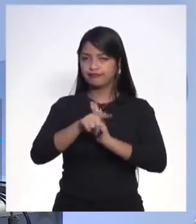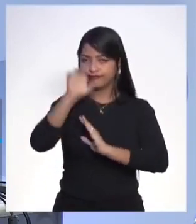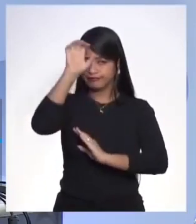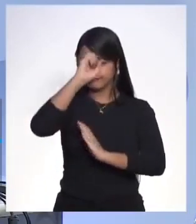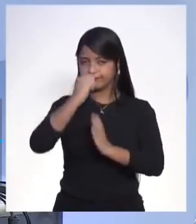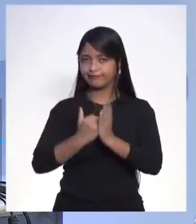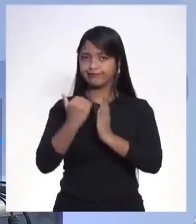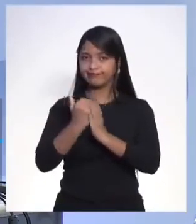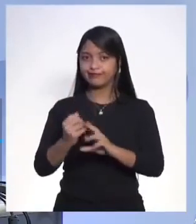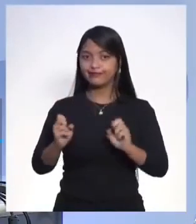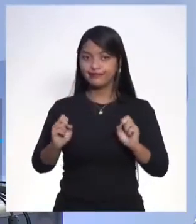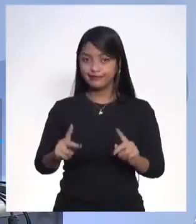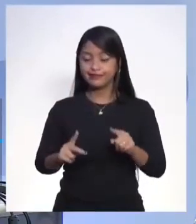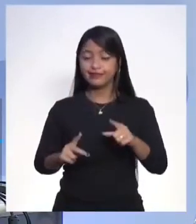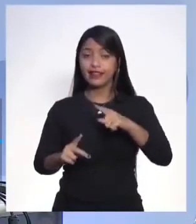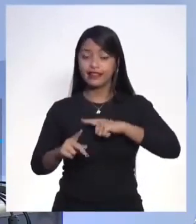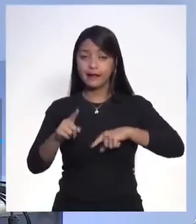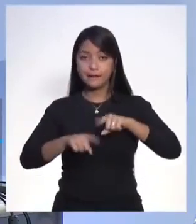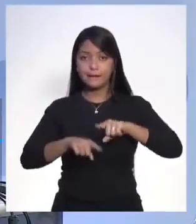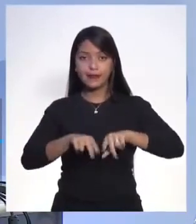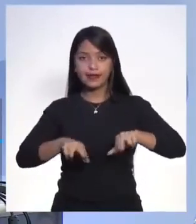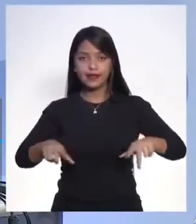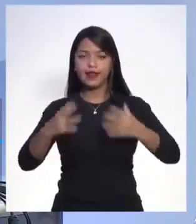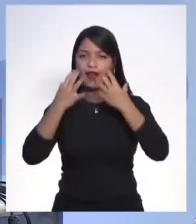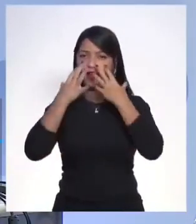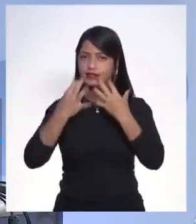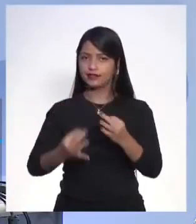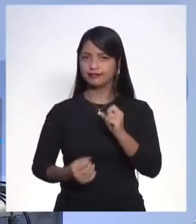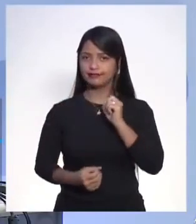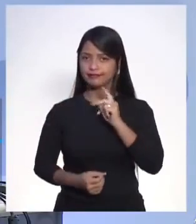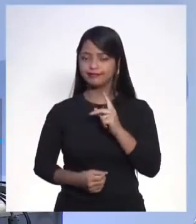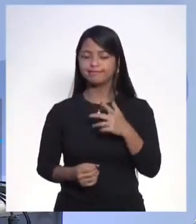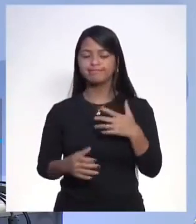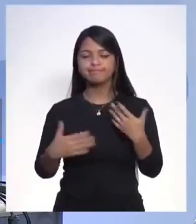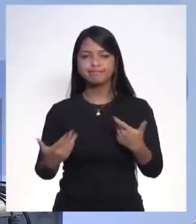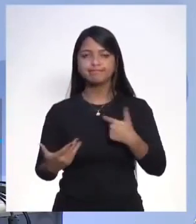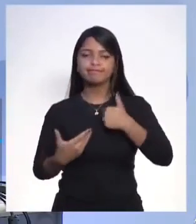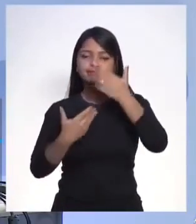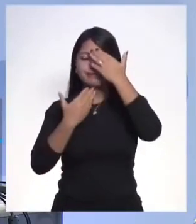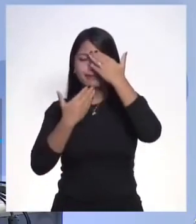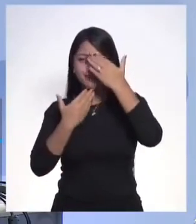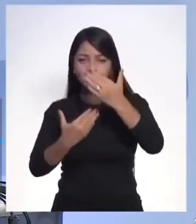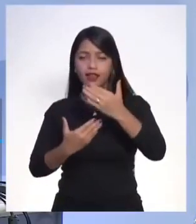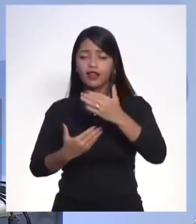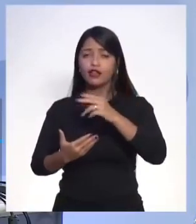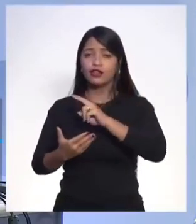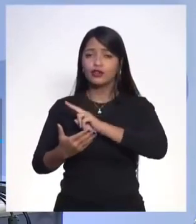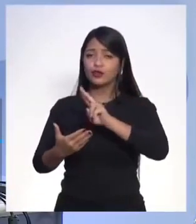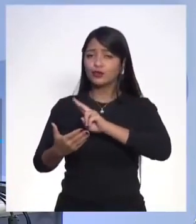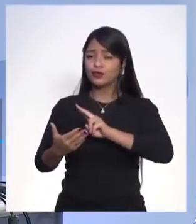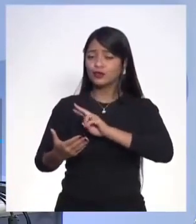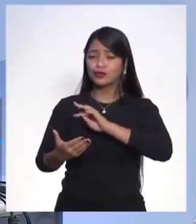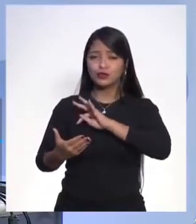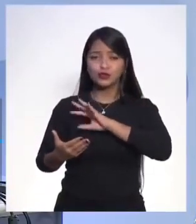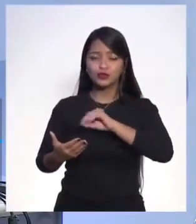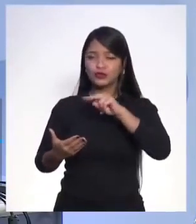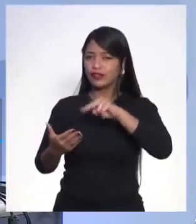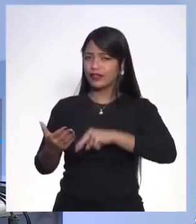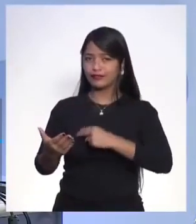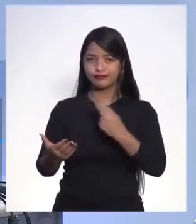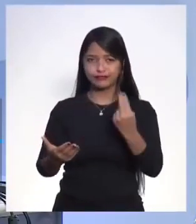tem esse material aí, já ficar atento. Quero agradecer, não vou conseguir citar todos os nomes, mas eu recebi ontem